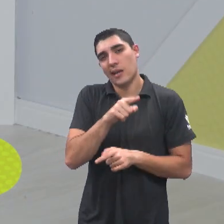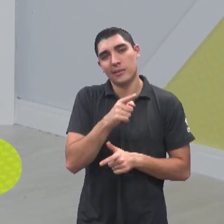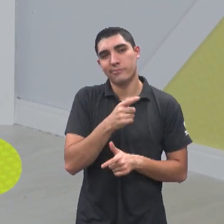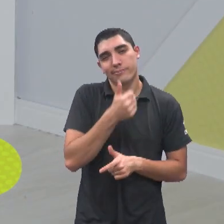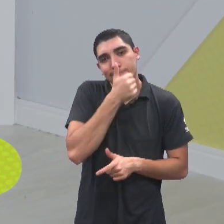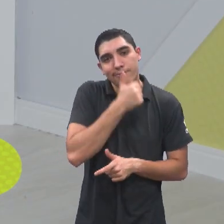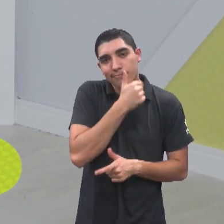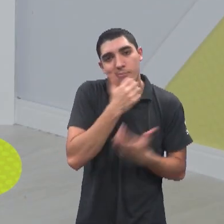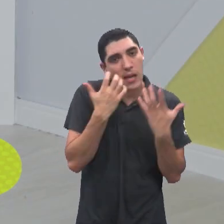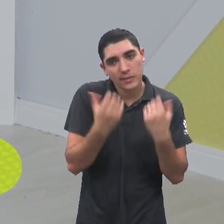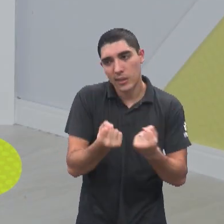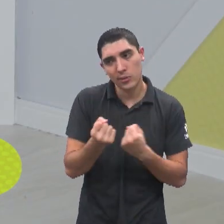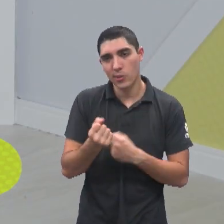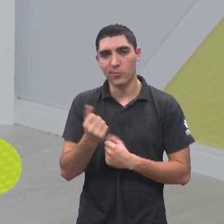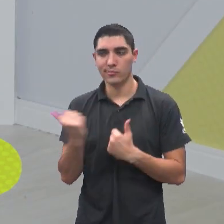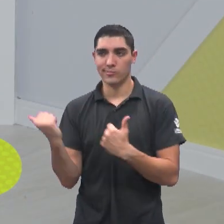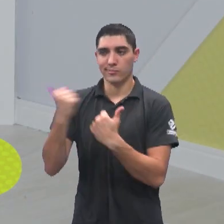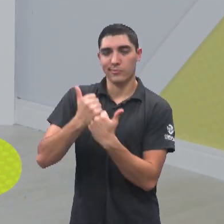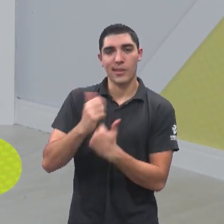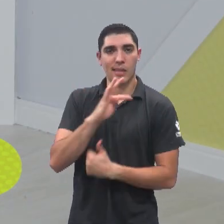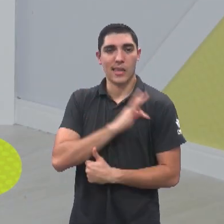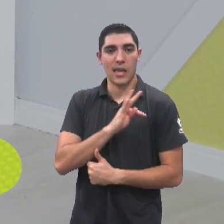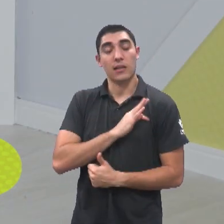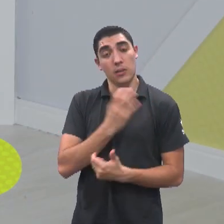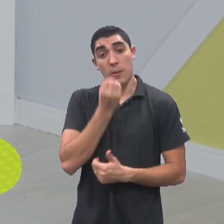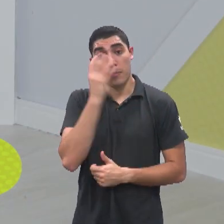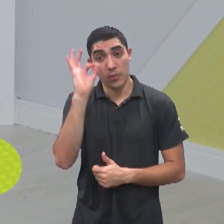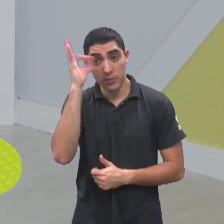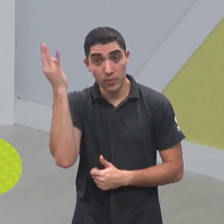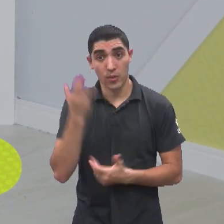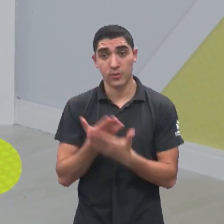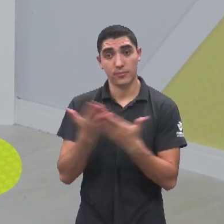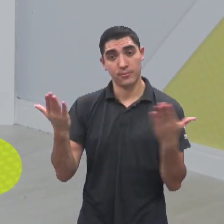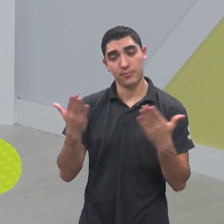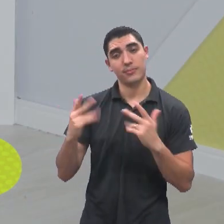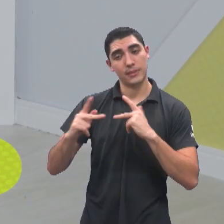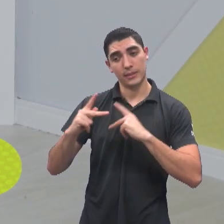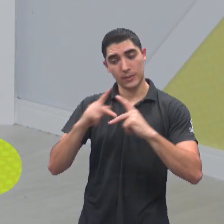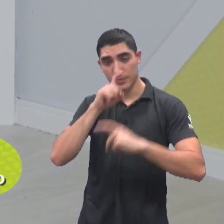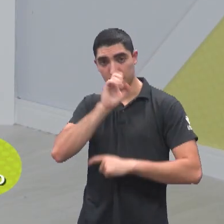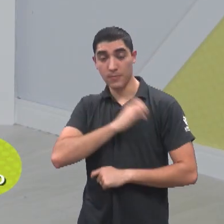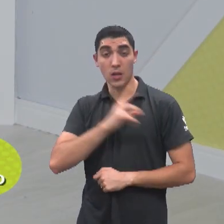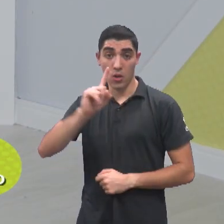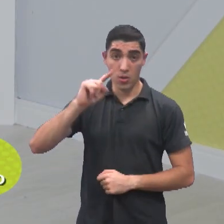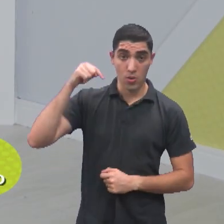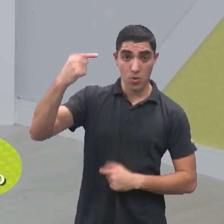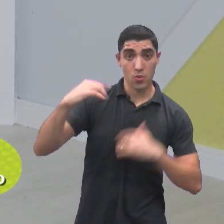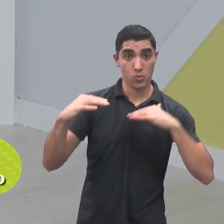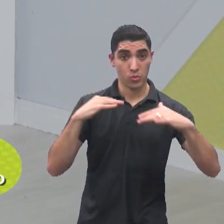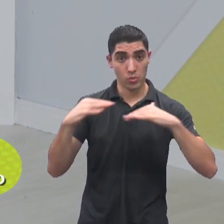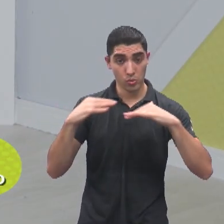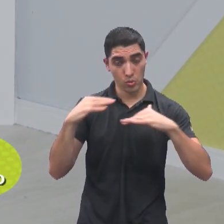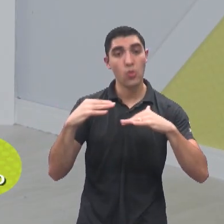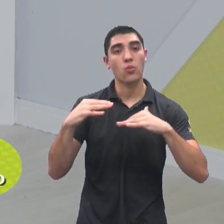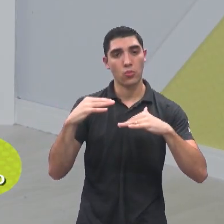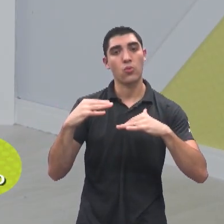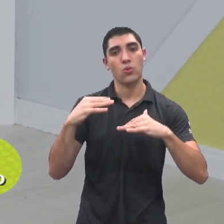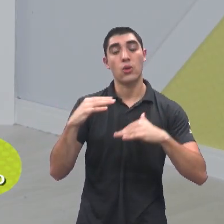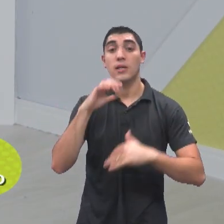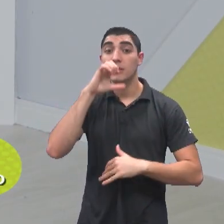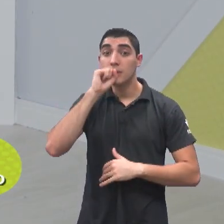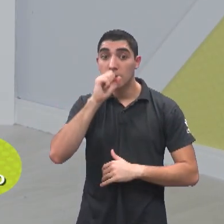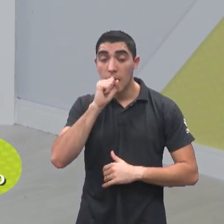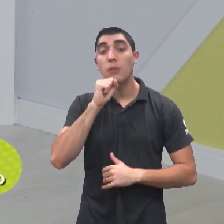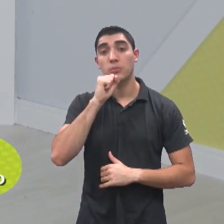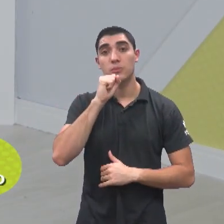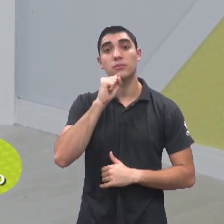que dá com as meninas. Mais sucesso, força, sorte na próxima rodada. O próximo jogo do São José já será no próximo sábado